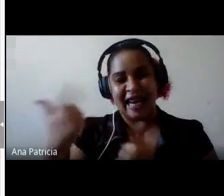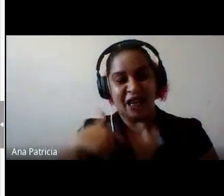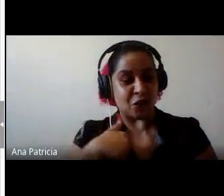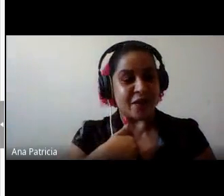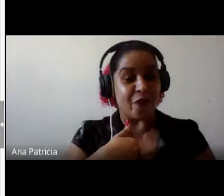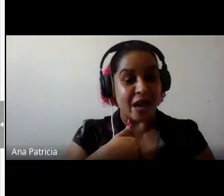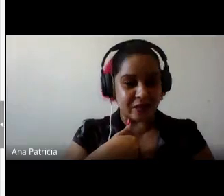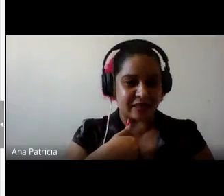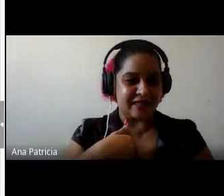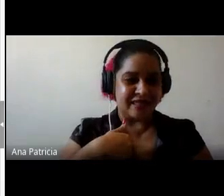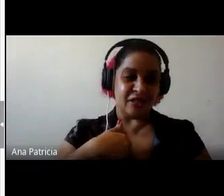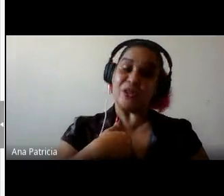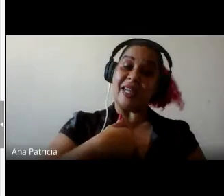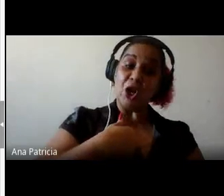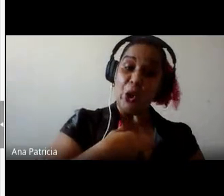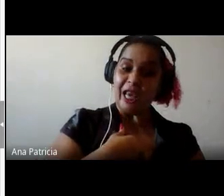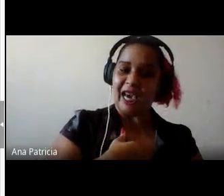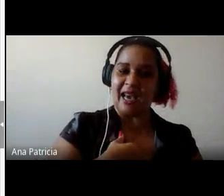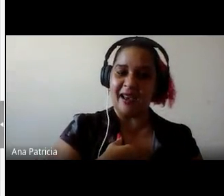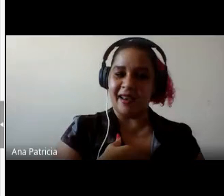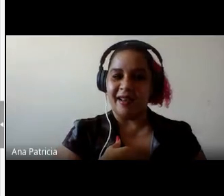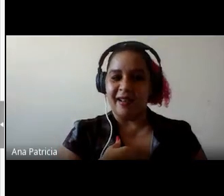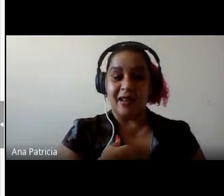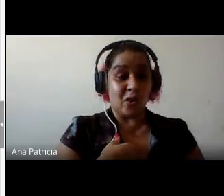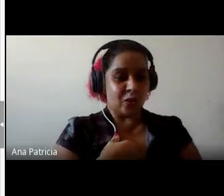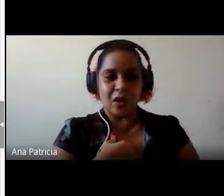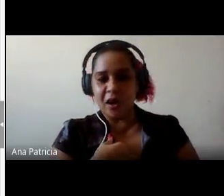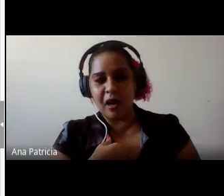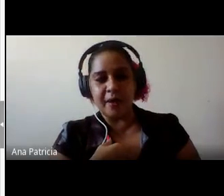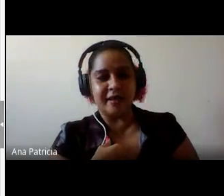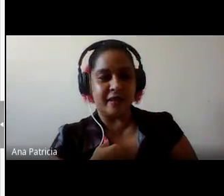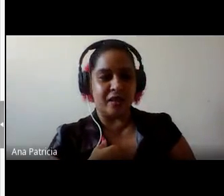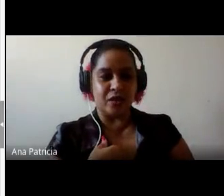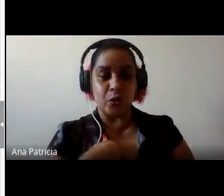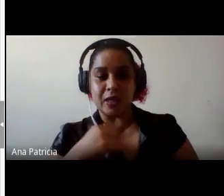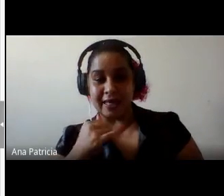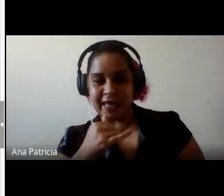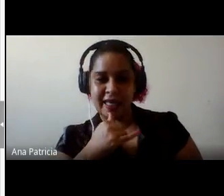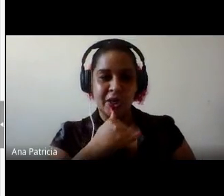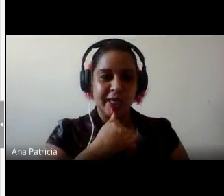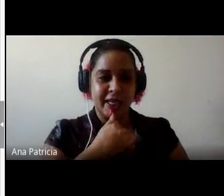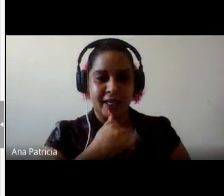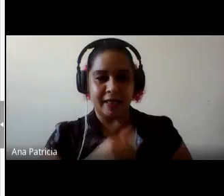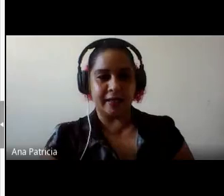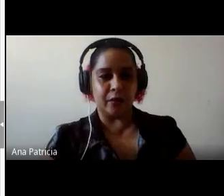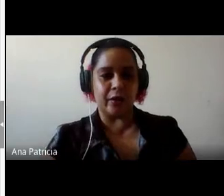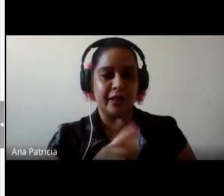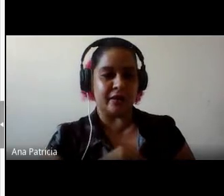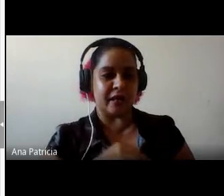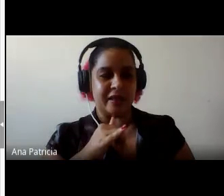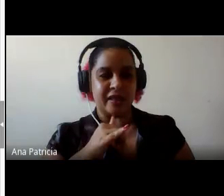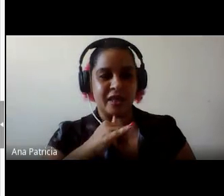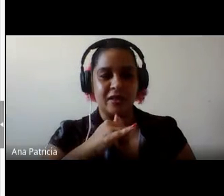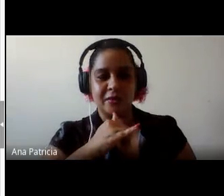tô dizendo a ele que eu tô sendo falsa. Eu tô sendo irônica. Eu não tô realmente triste, eu tô usando ironia. Então, eu dou